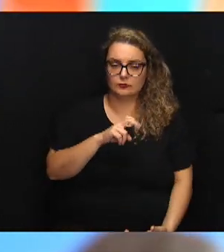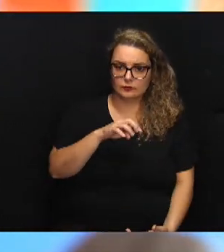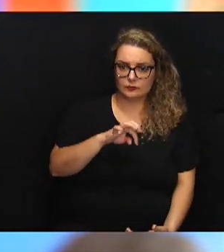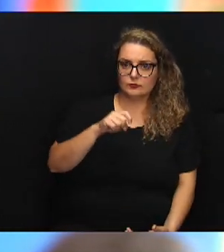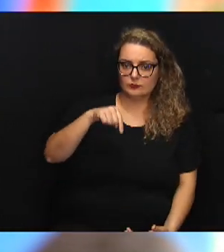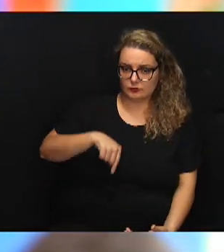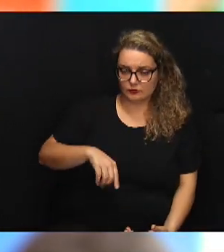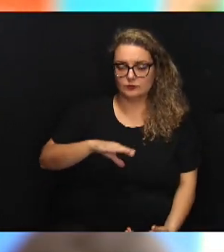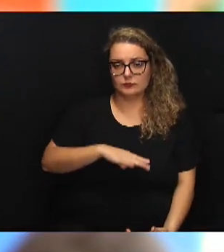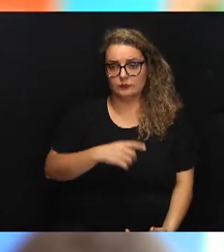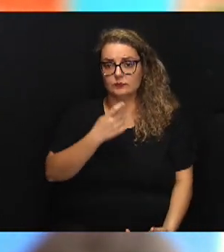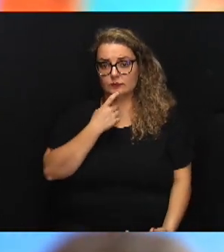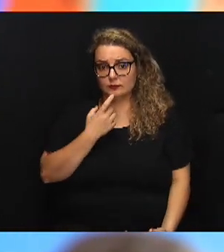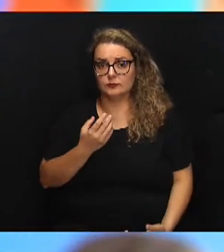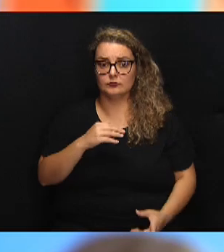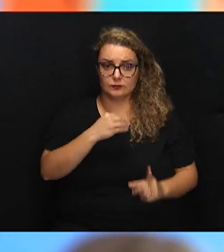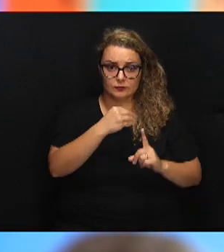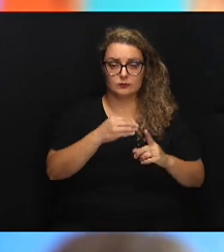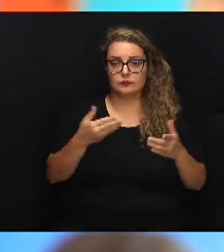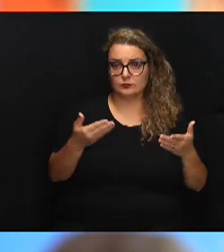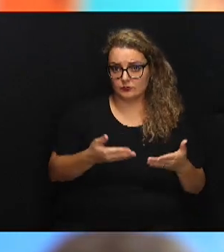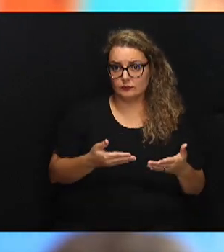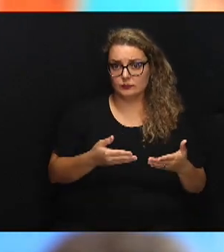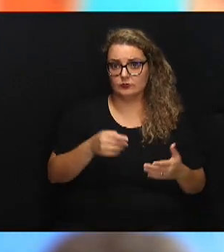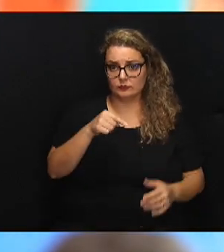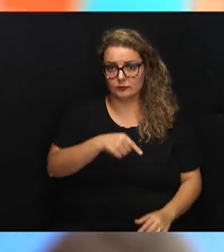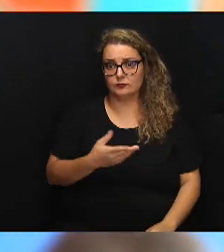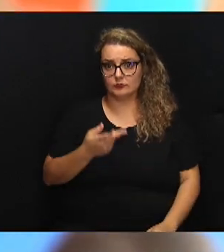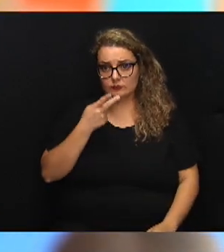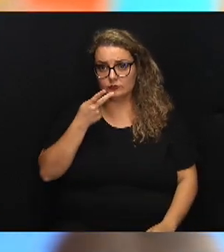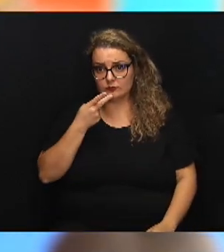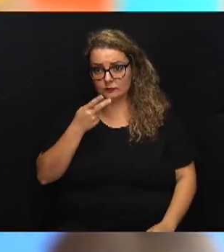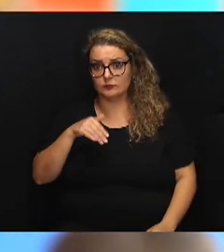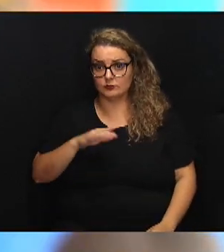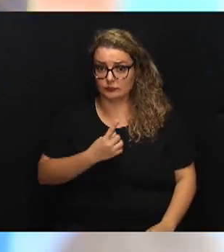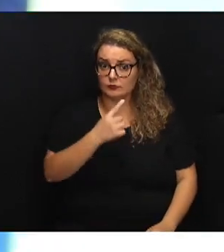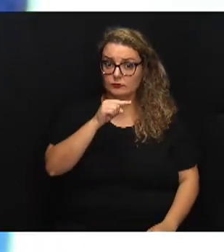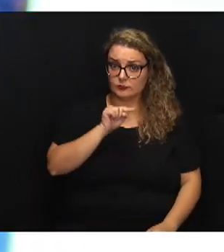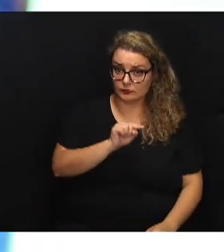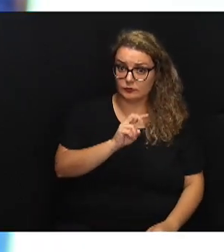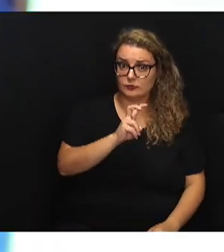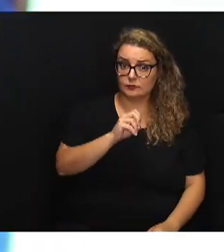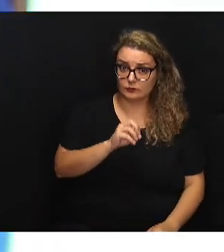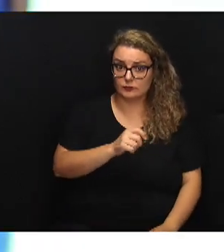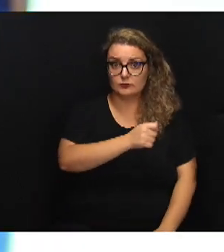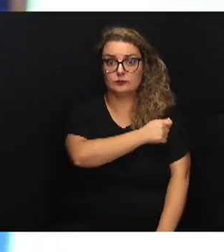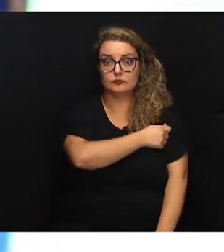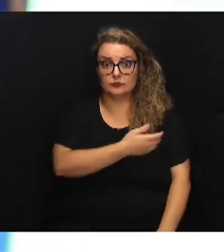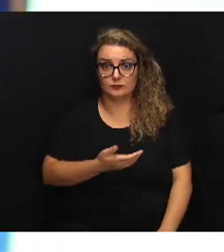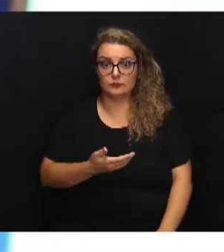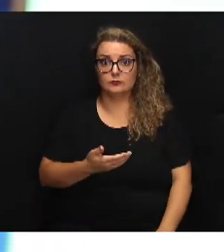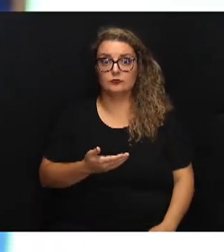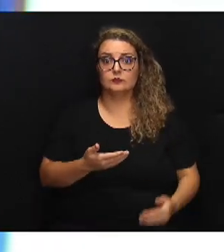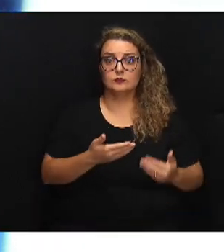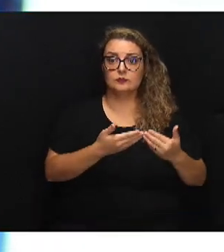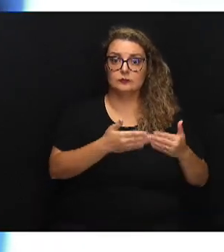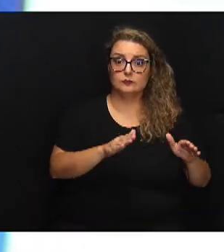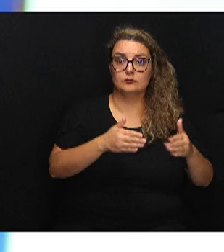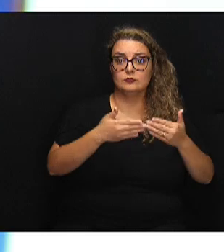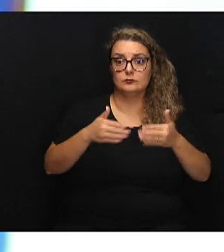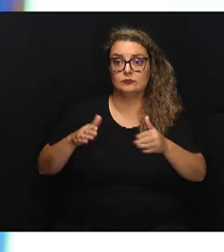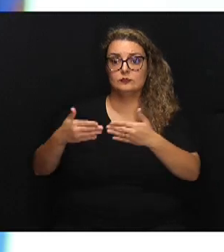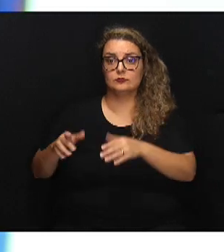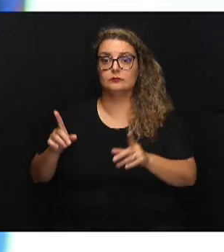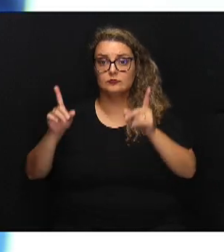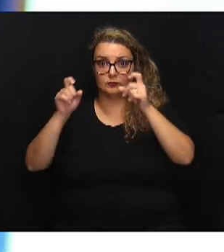Campinas, que lá hoje é onde eu mencionei que já passaram mais de 1.500 alunos, e aí as portas foram se abrindo, porque é